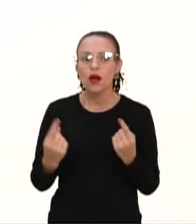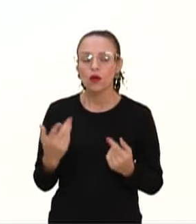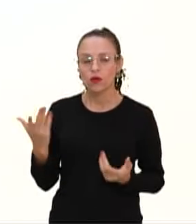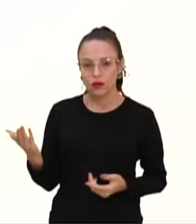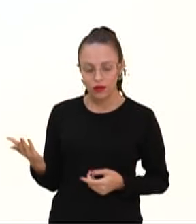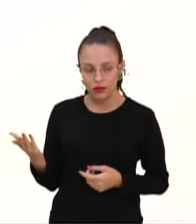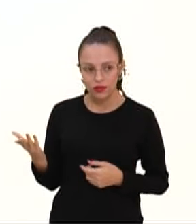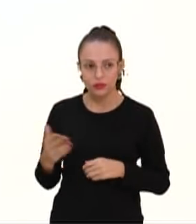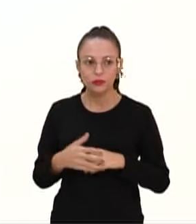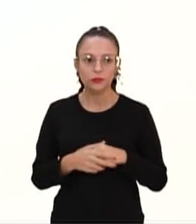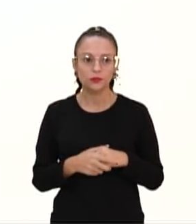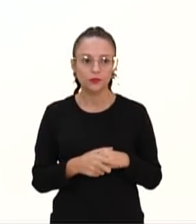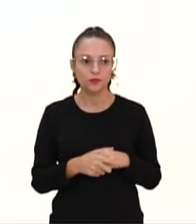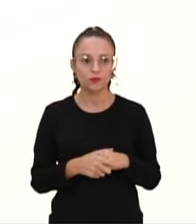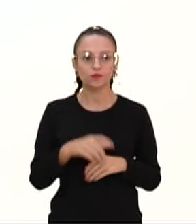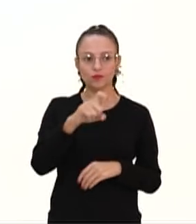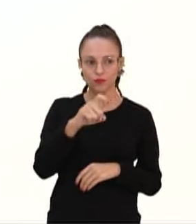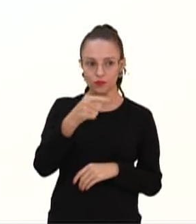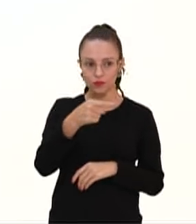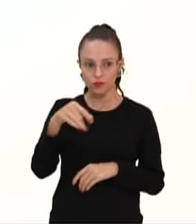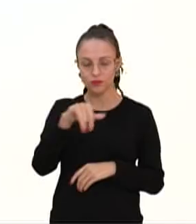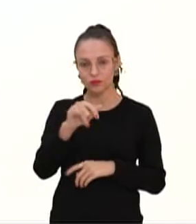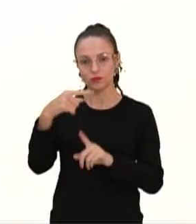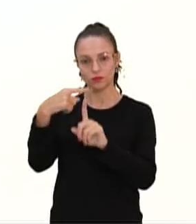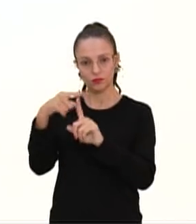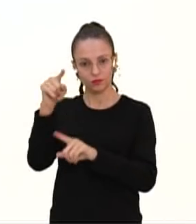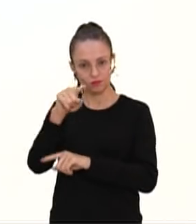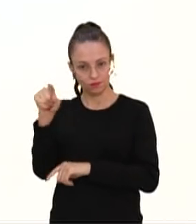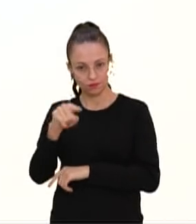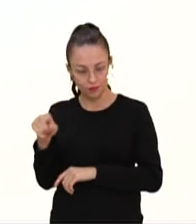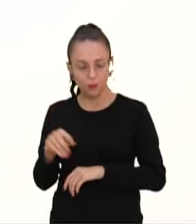expressão? X menos y mais z.